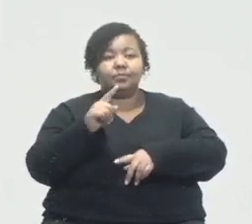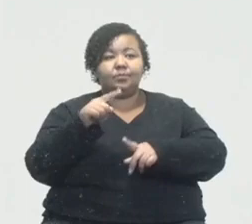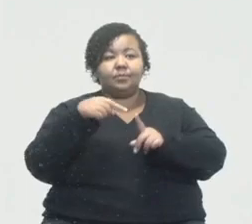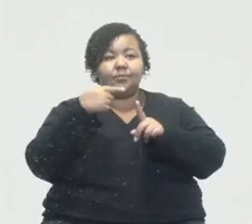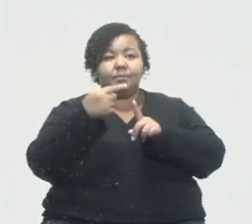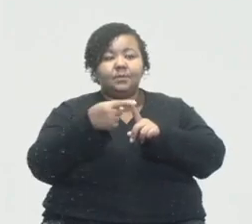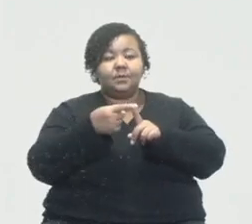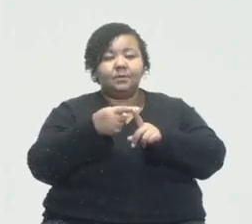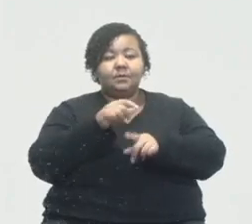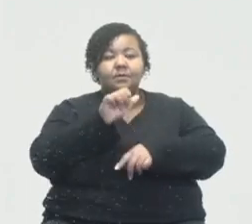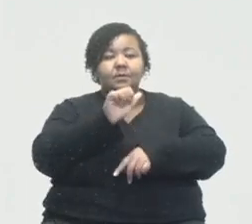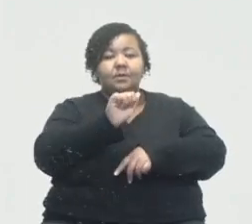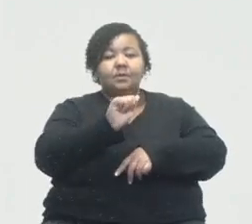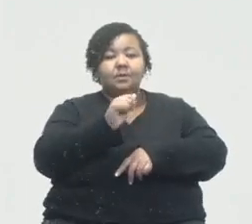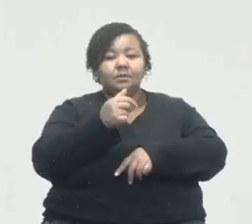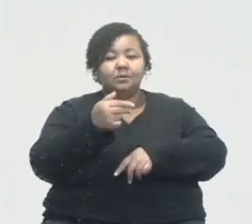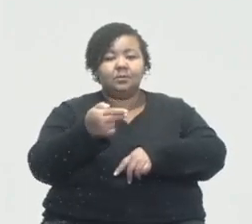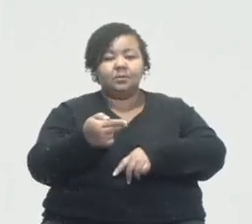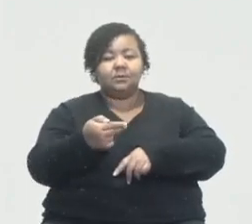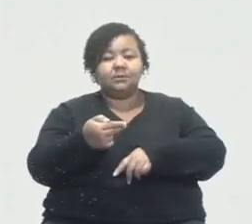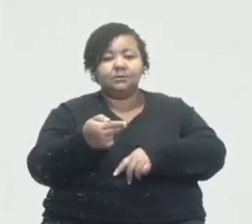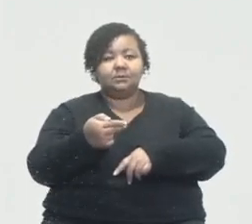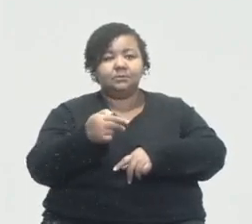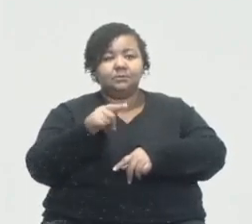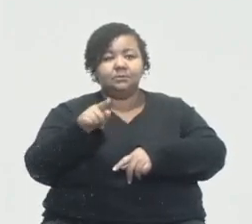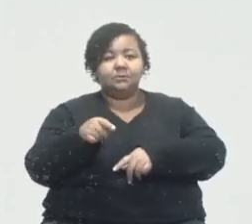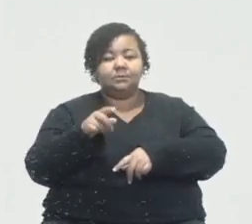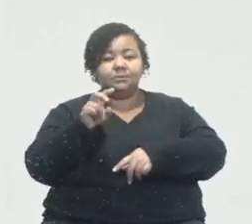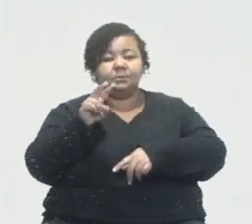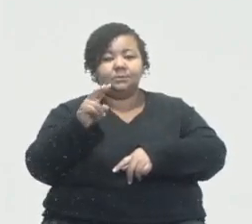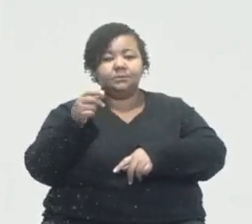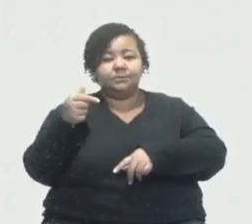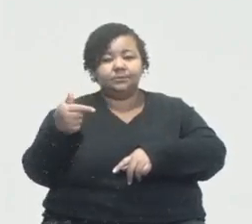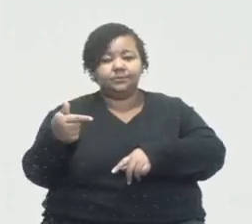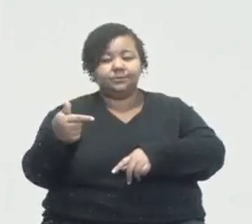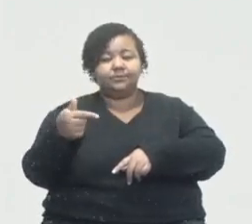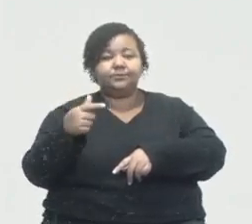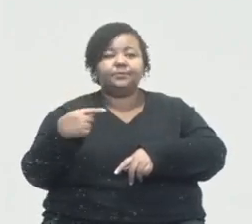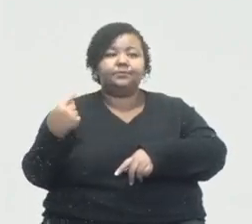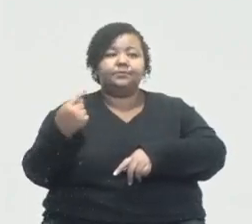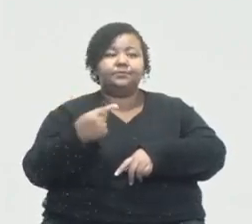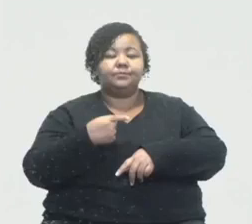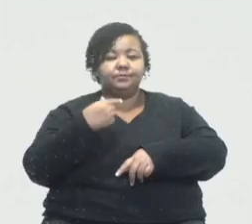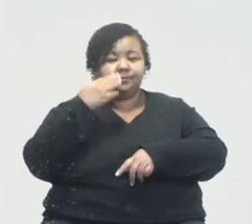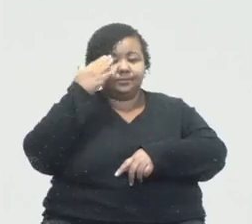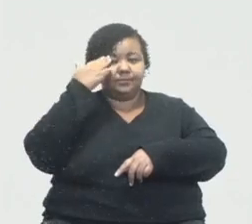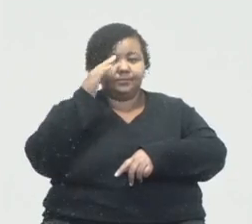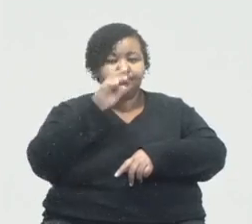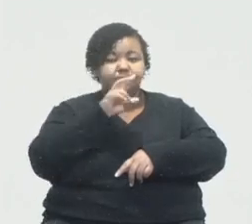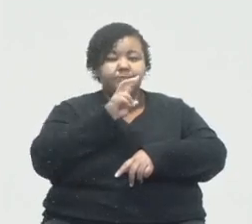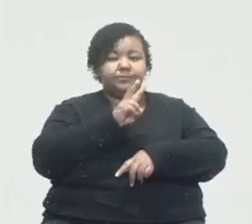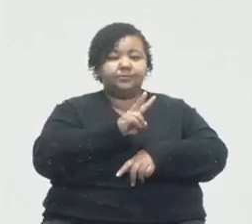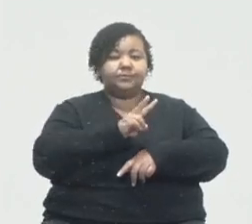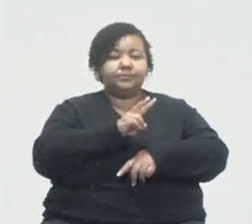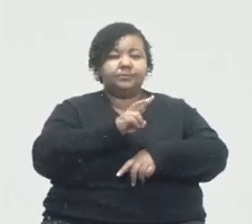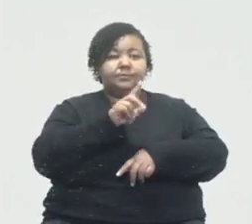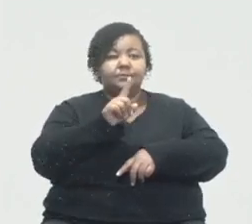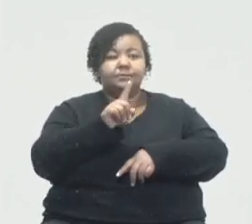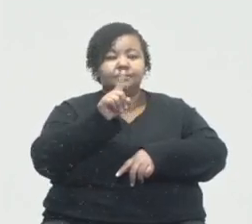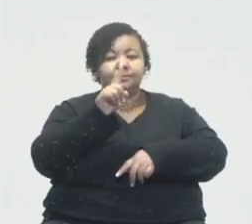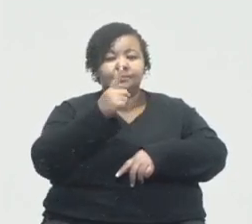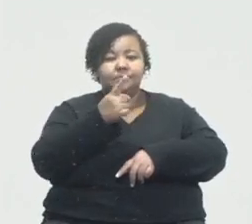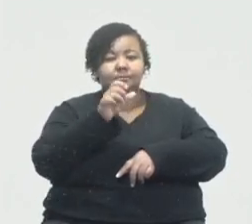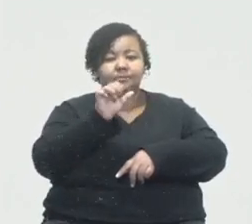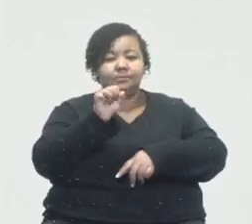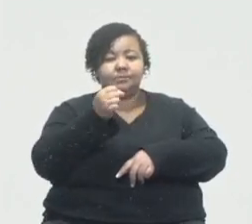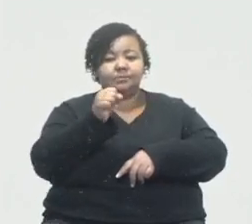mais A2, V2. Nós sabemos que o vetor V é 18